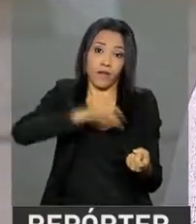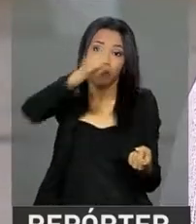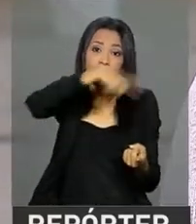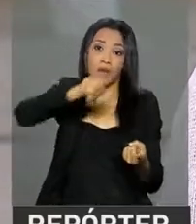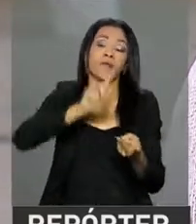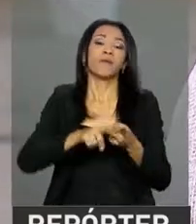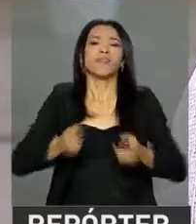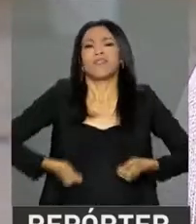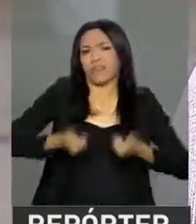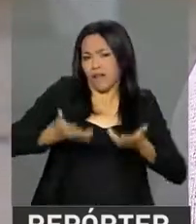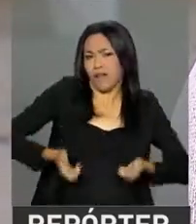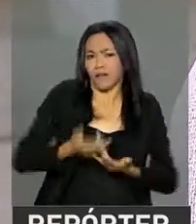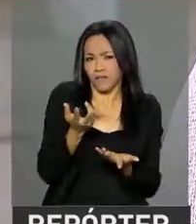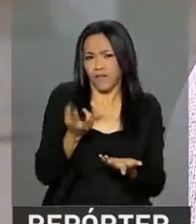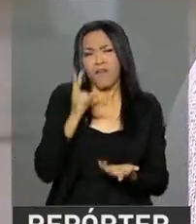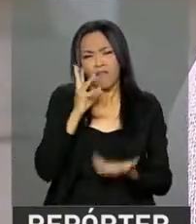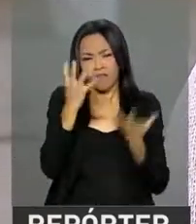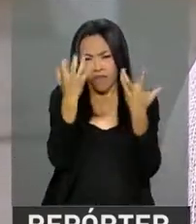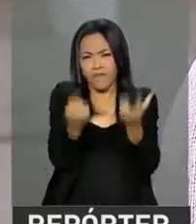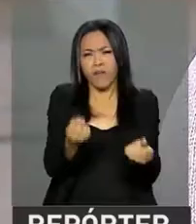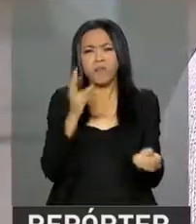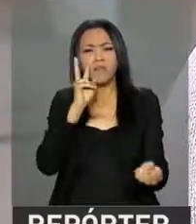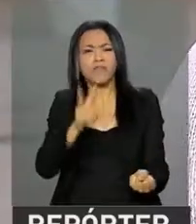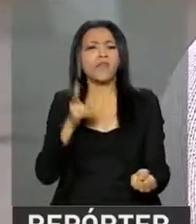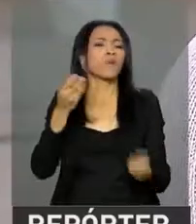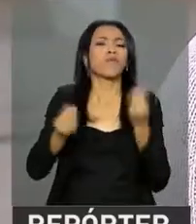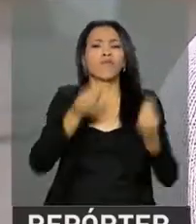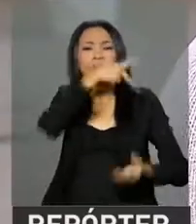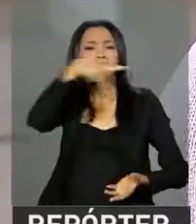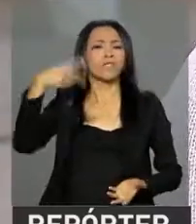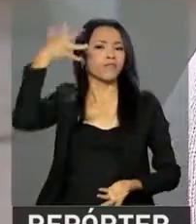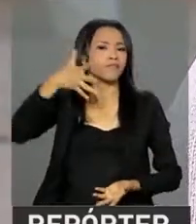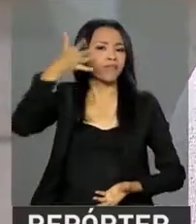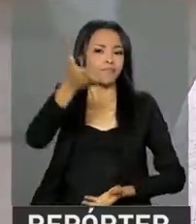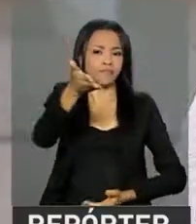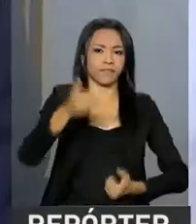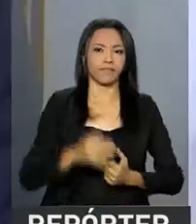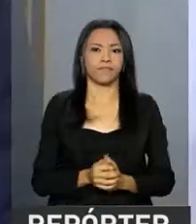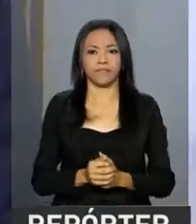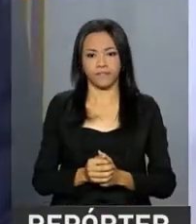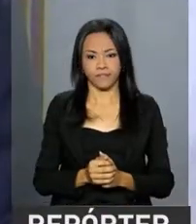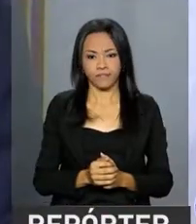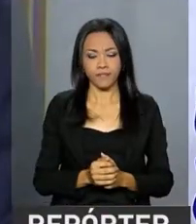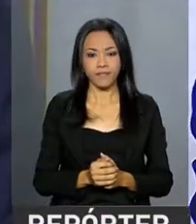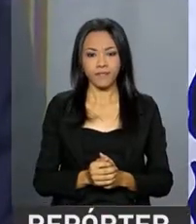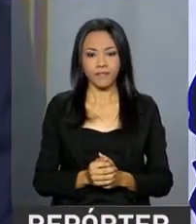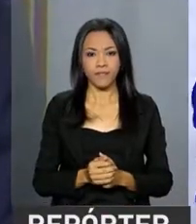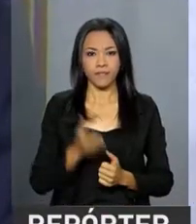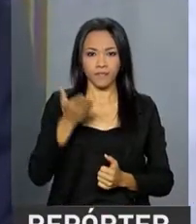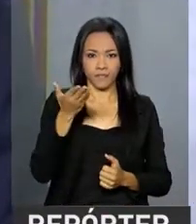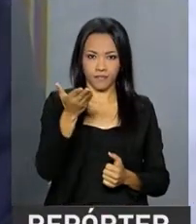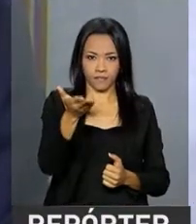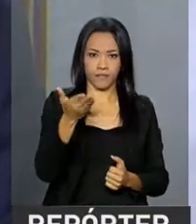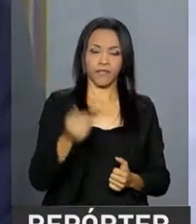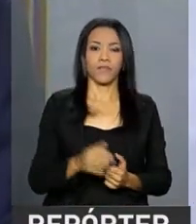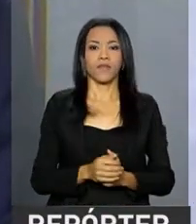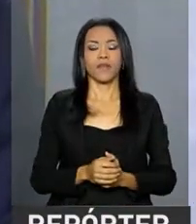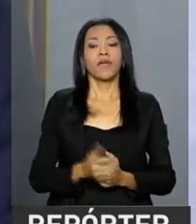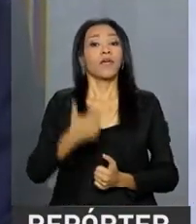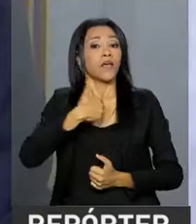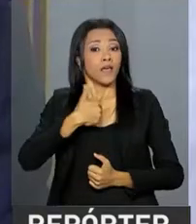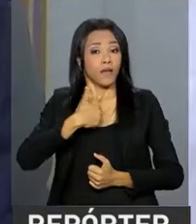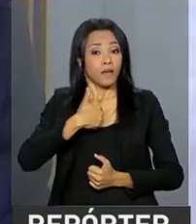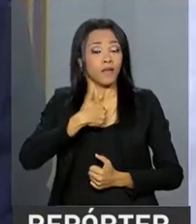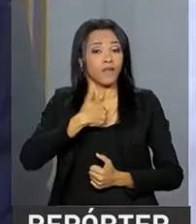básicas vamos ver um trecho da fala do presidente eu apreciaria muito que nós